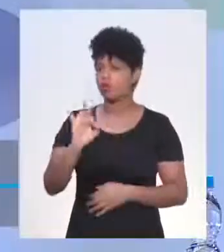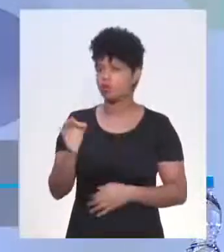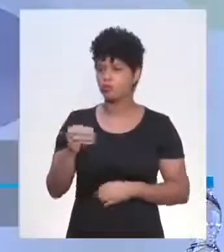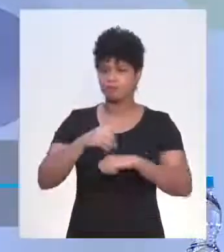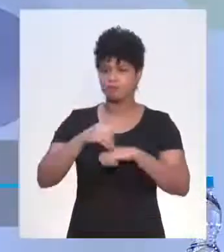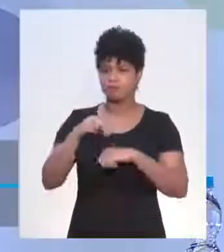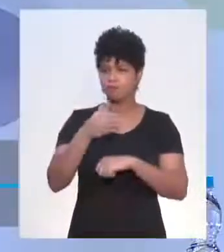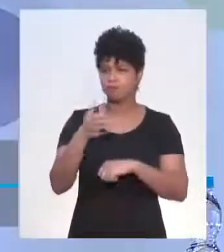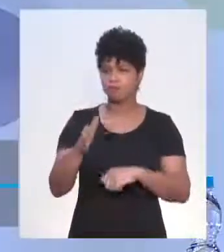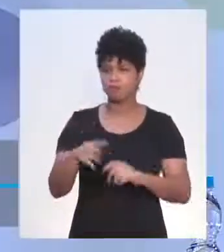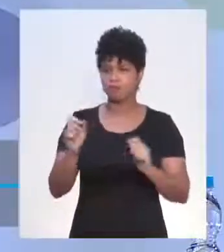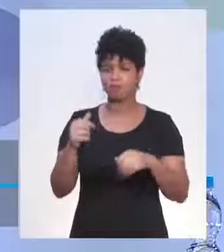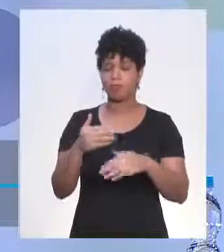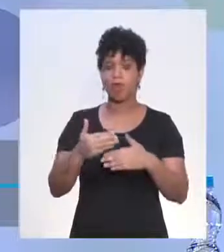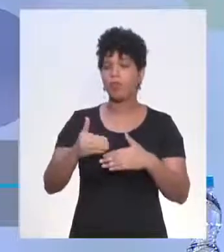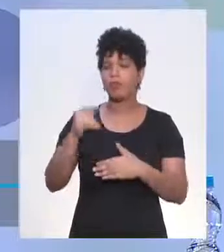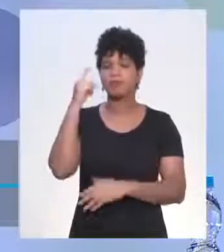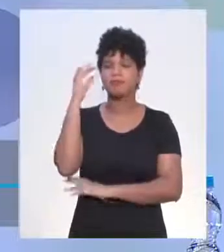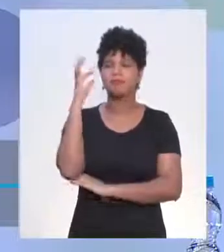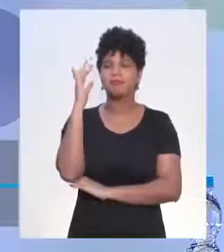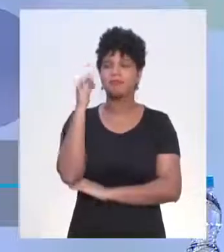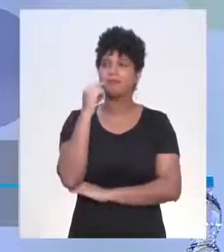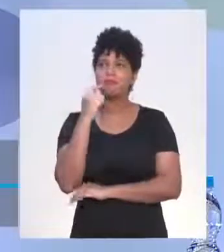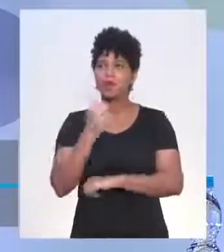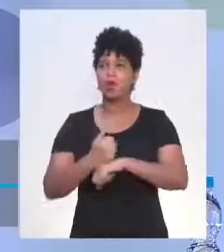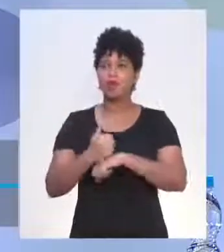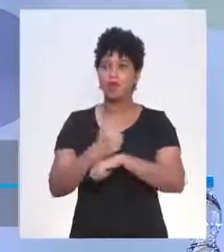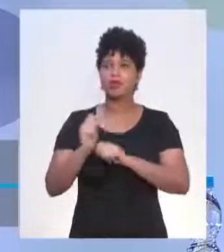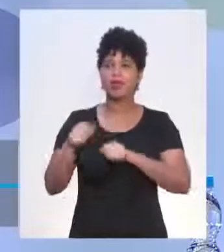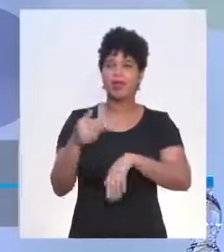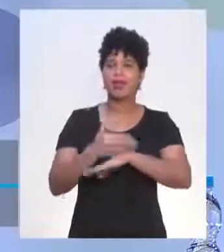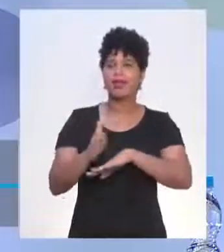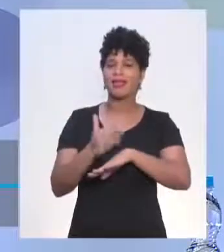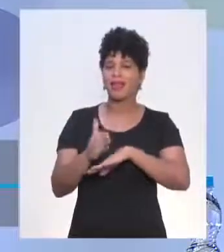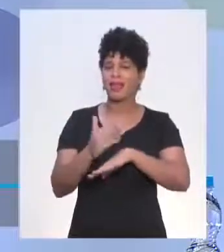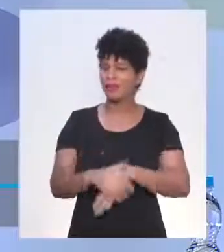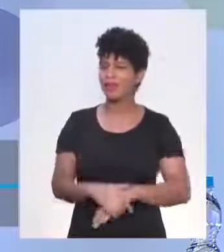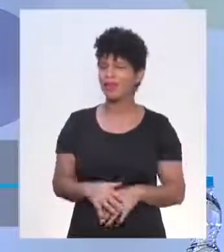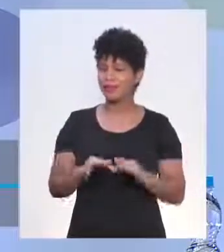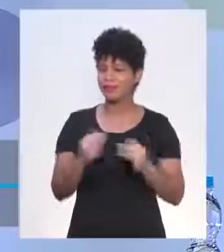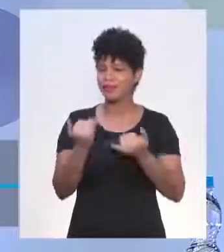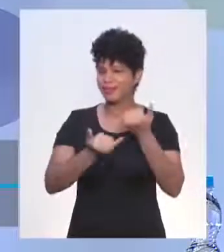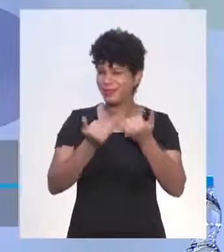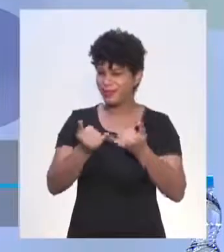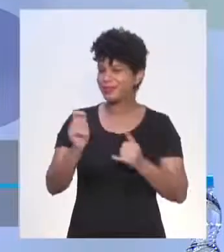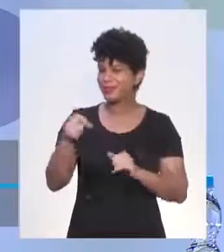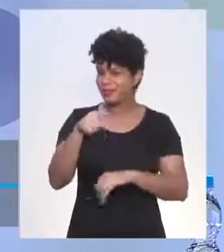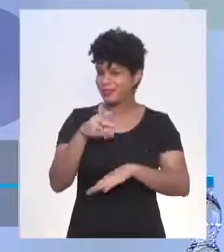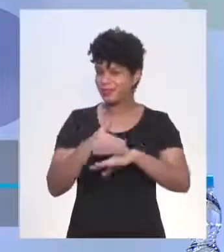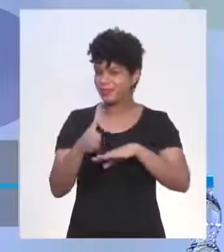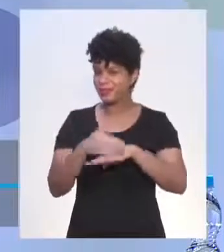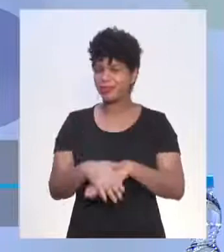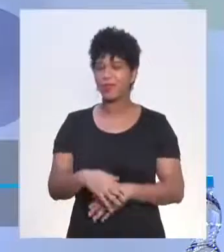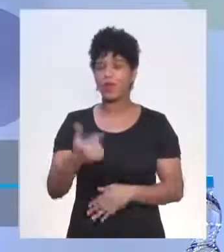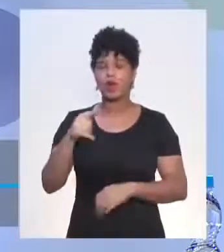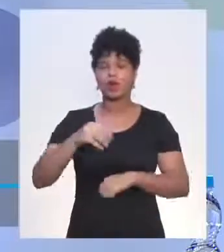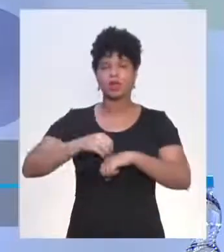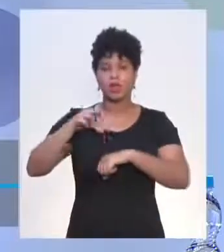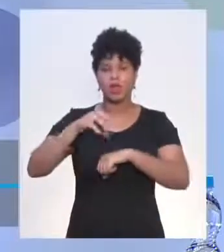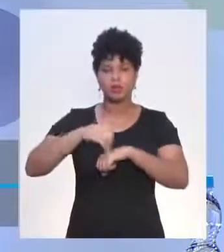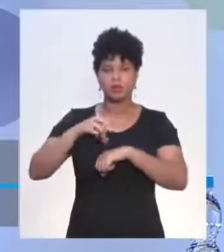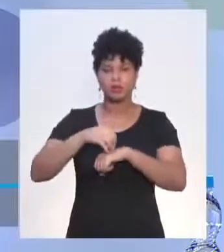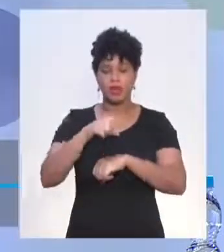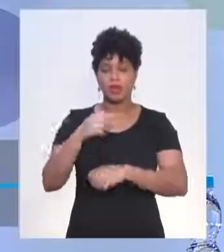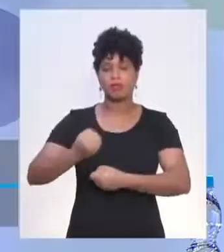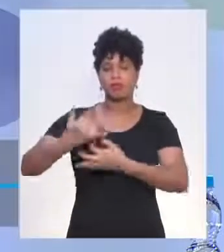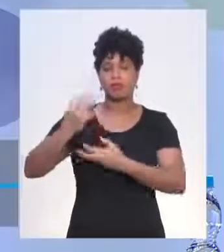para começar já a pensar em uma profissão já começa a treinar na brincadeira certo e outro interação pelo